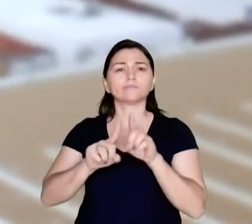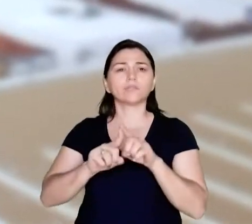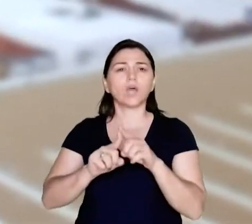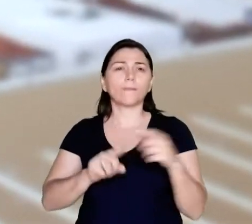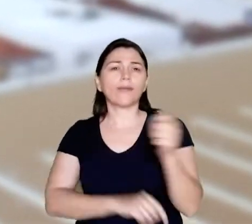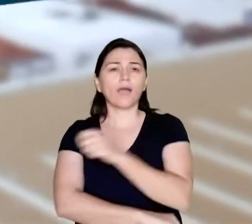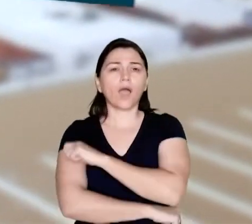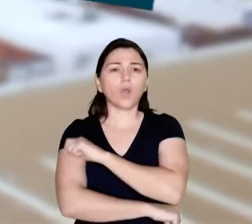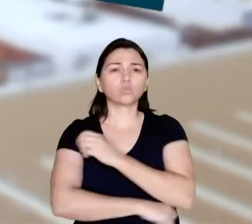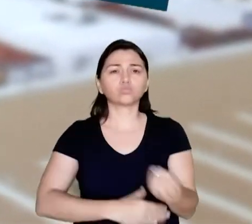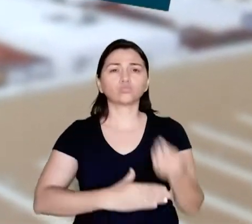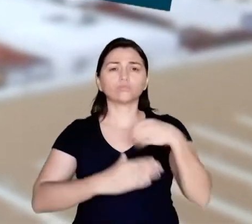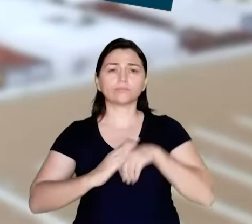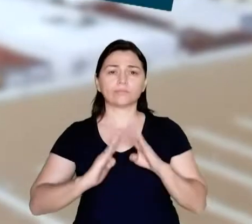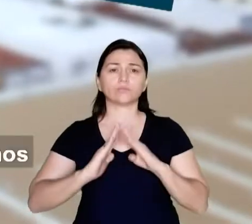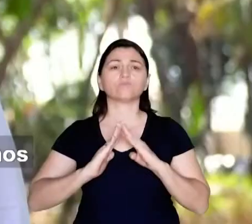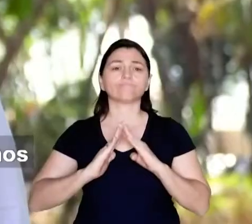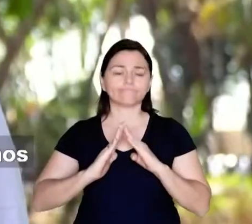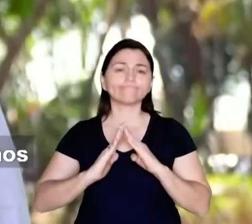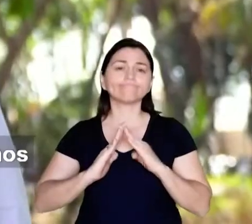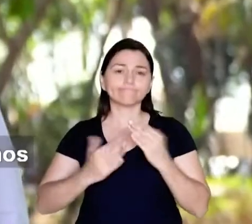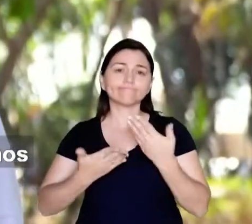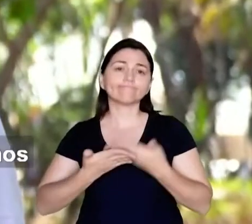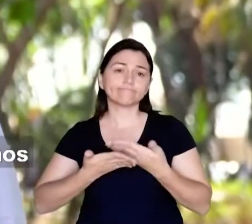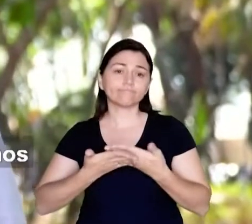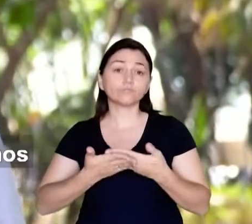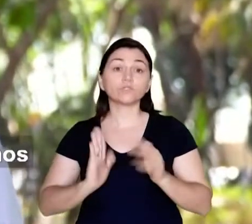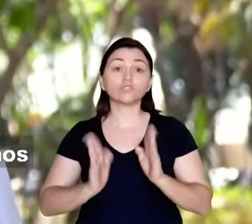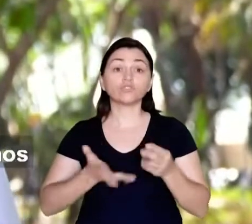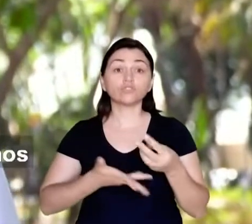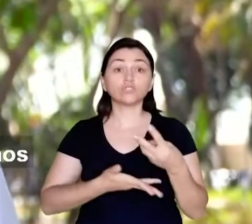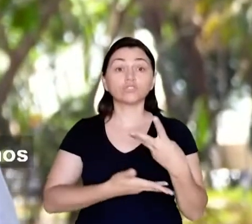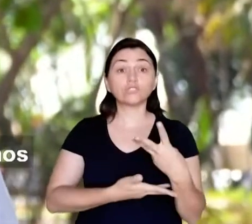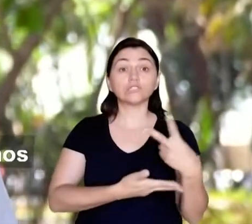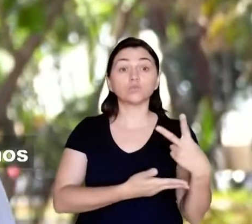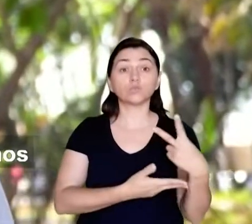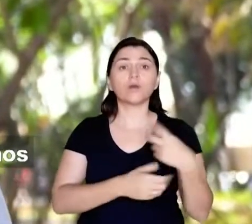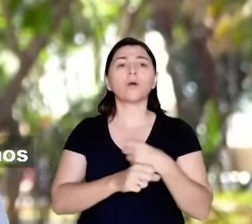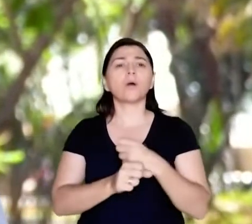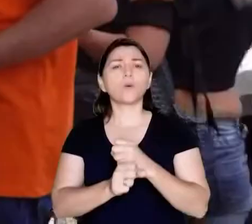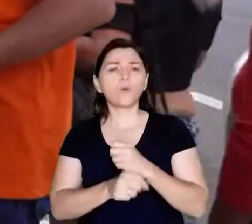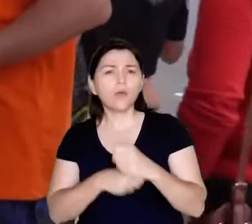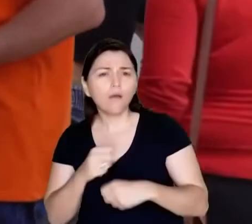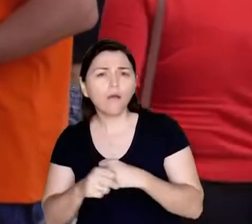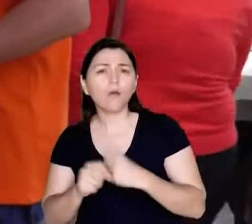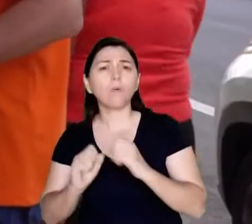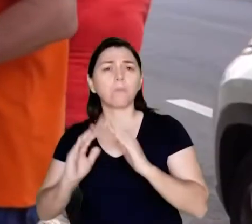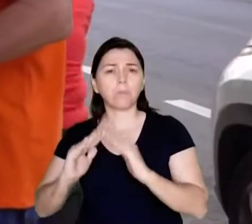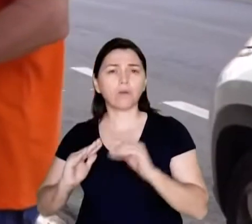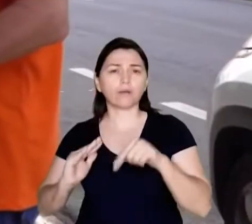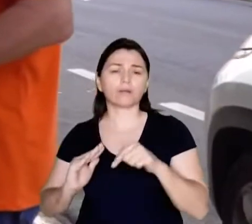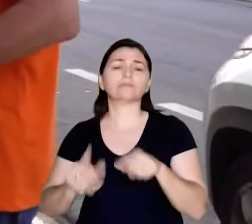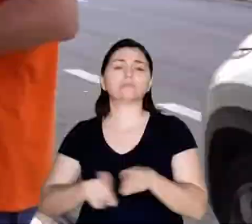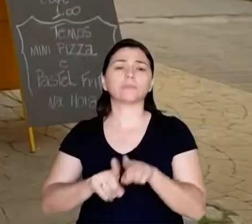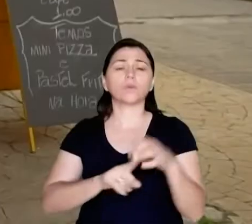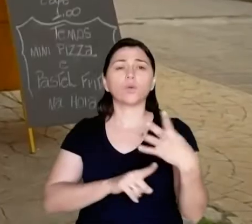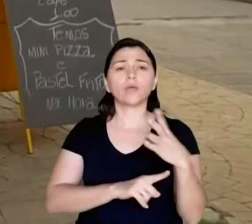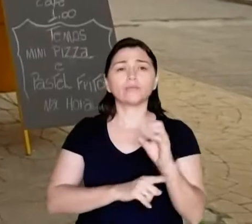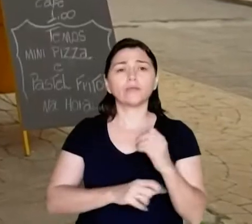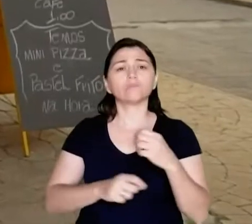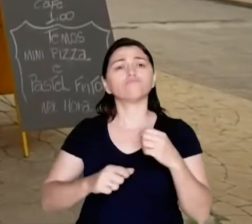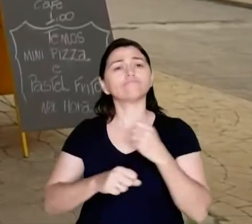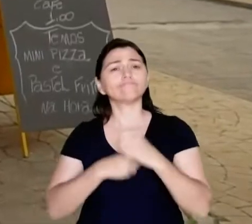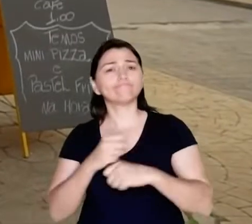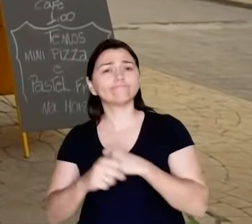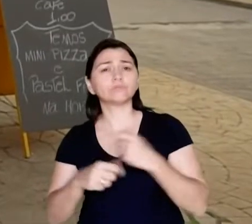por nenhuma criança fora da aula. Eu sou um homem que mora aqui há 32 anos, 40 anos de vida pública